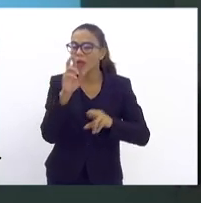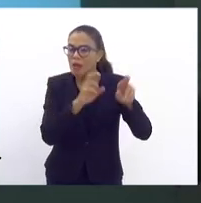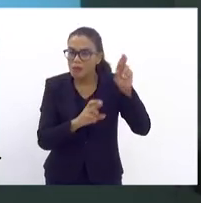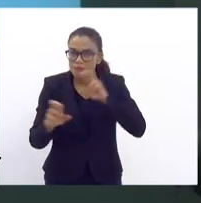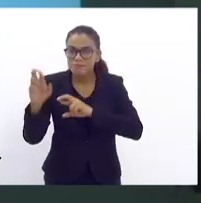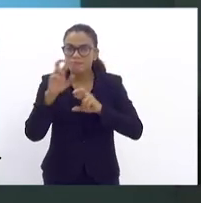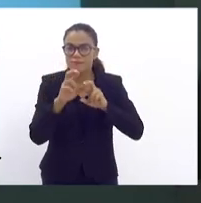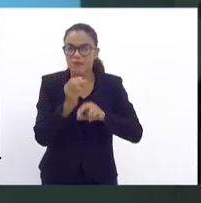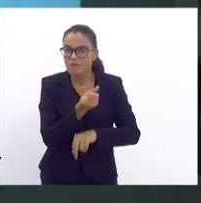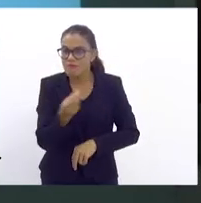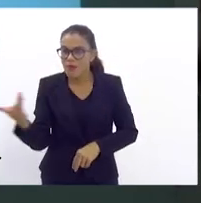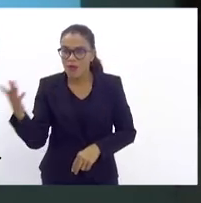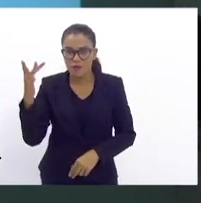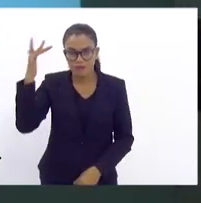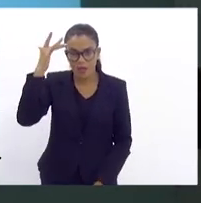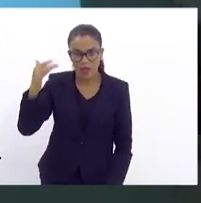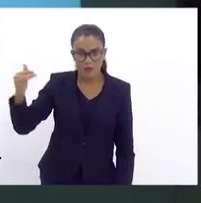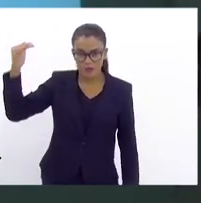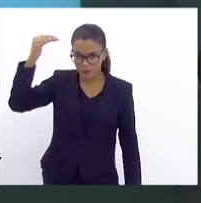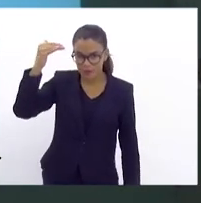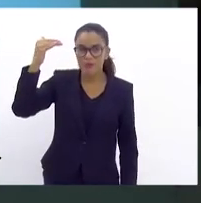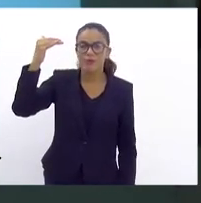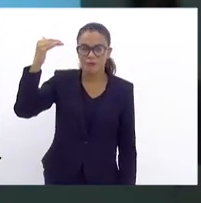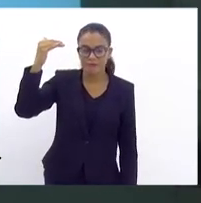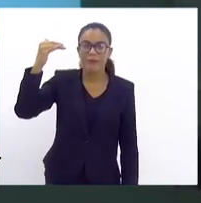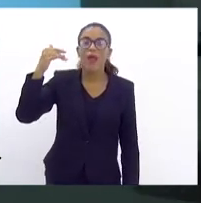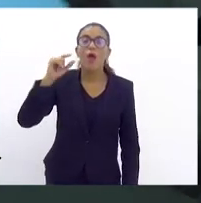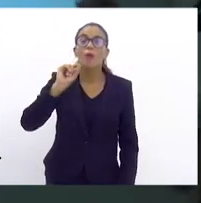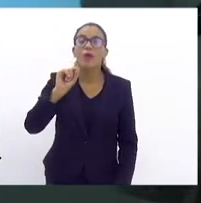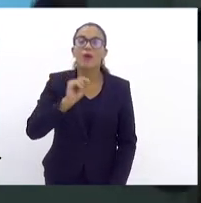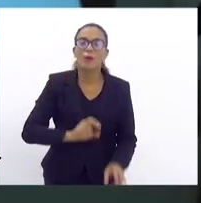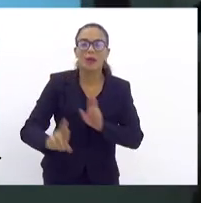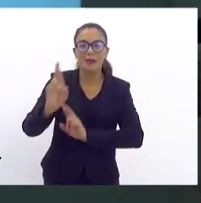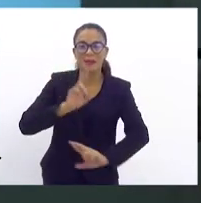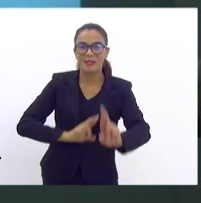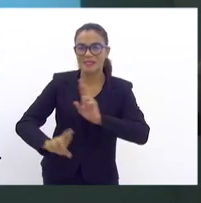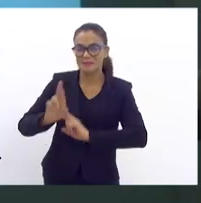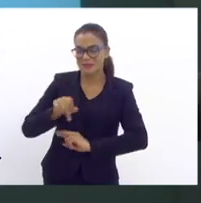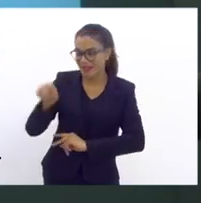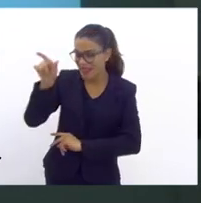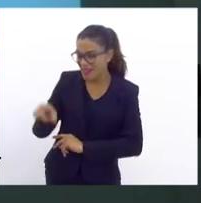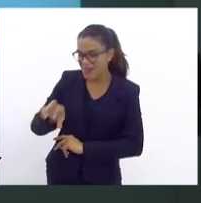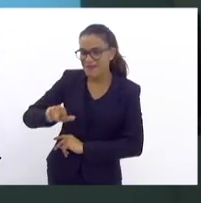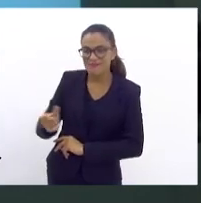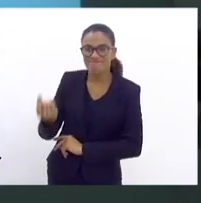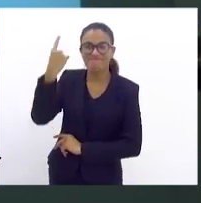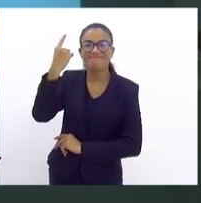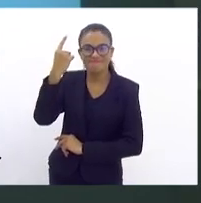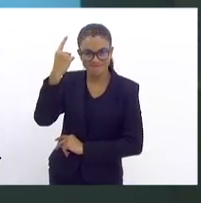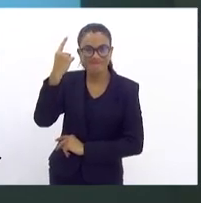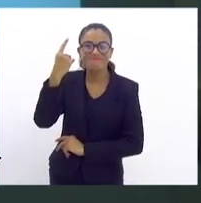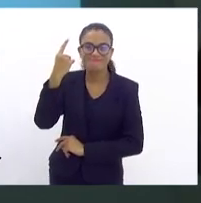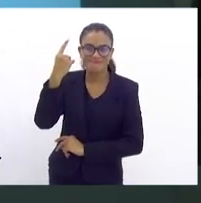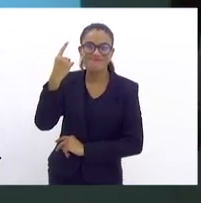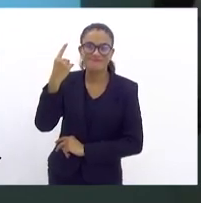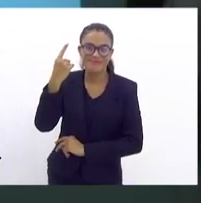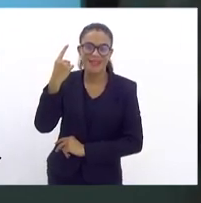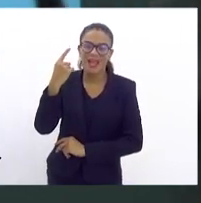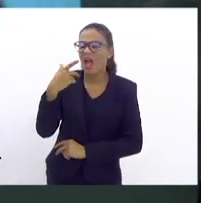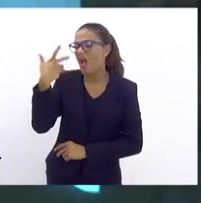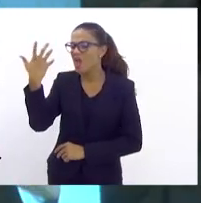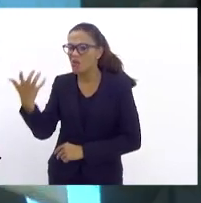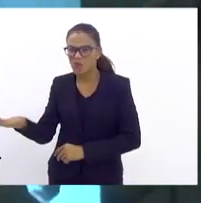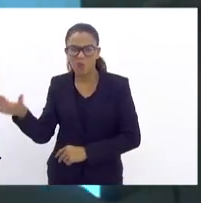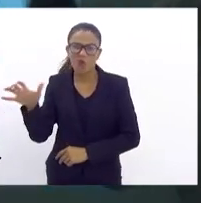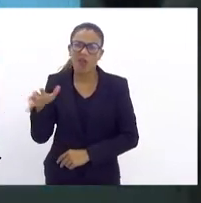para muitos adultos fazer um diagnóstico é uma resposta de que ele não era estranho né muitas pessoas eu não quero isso